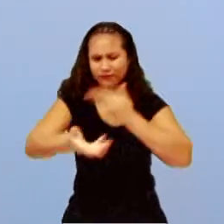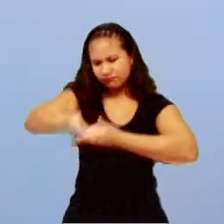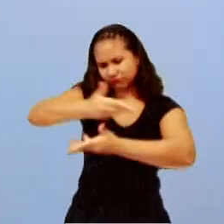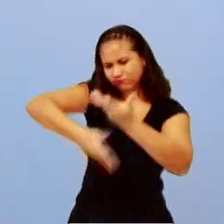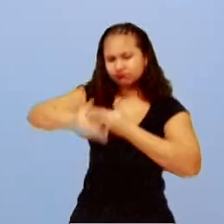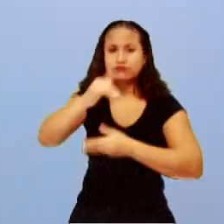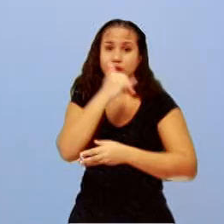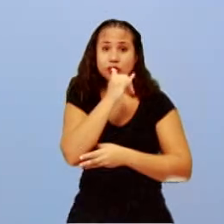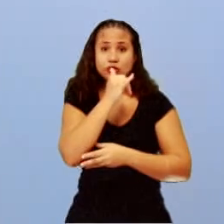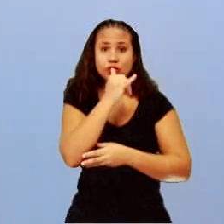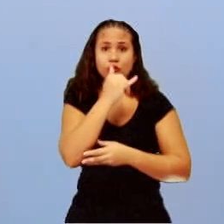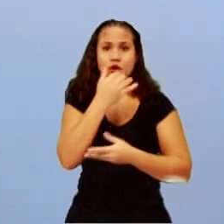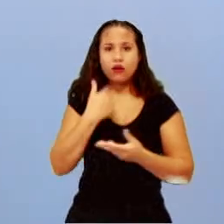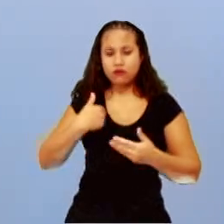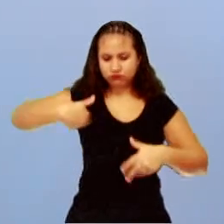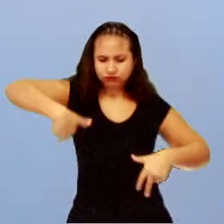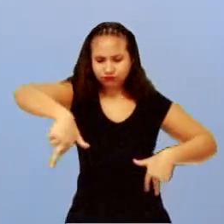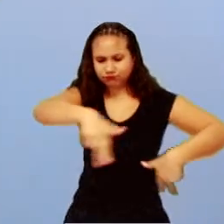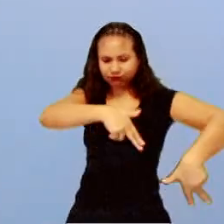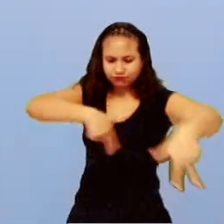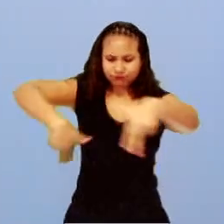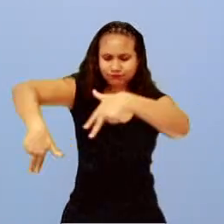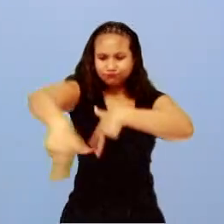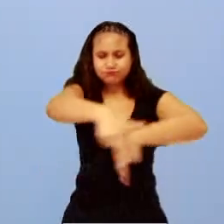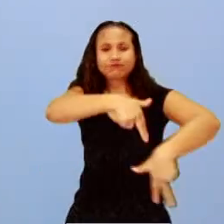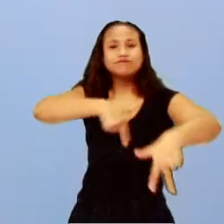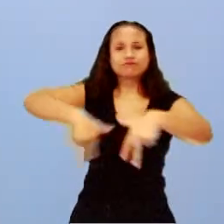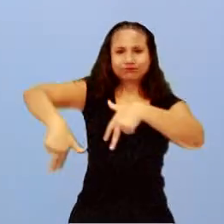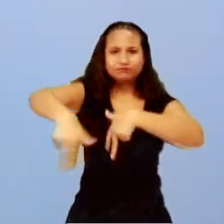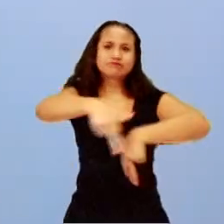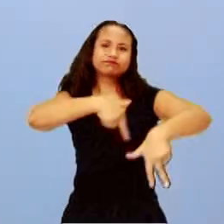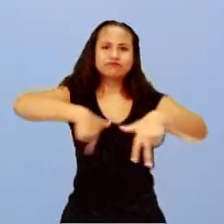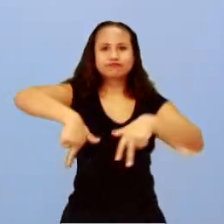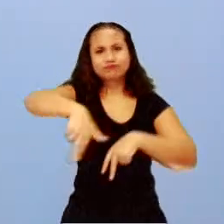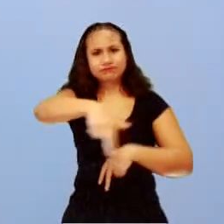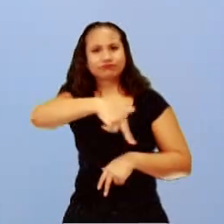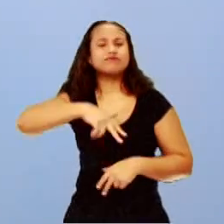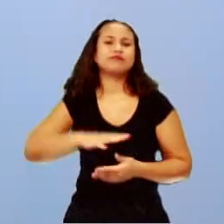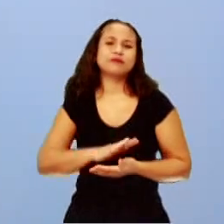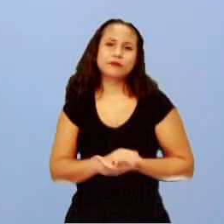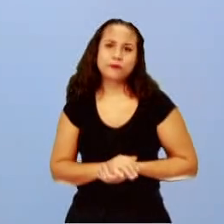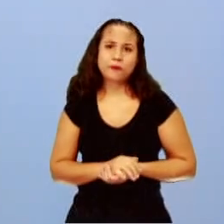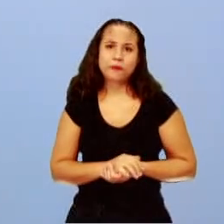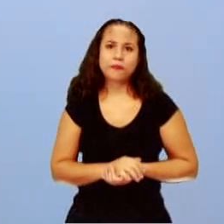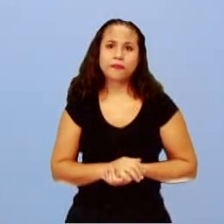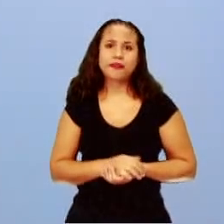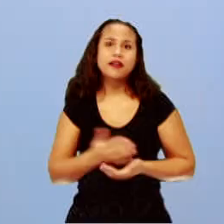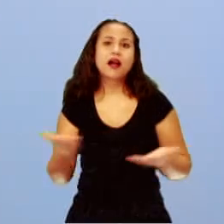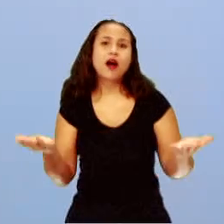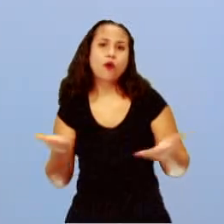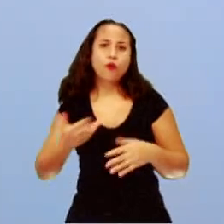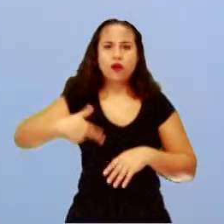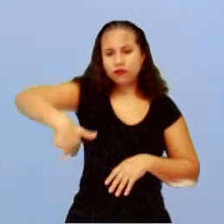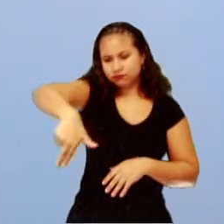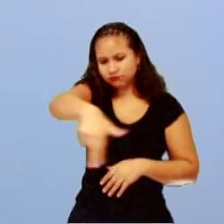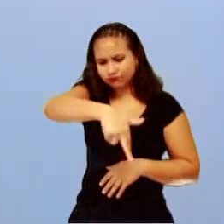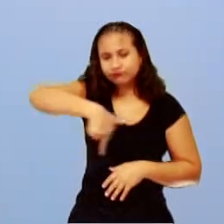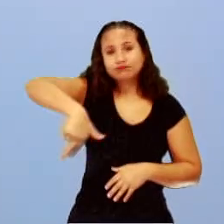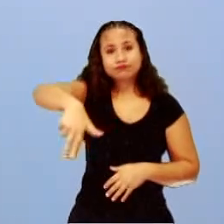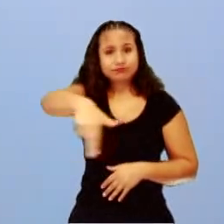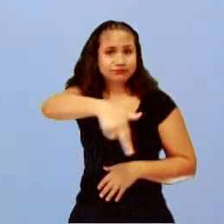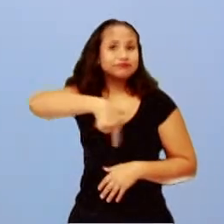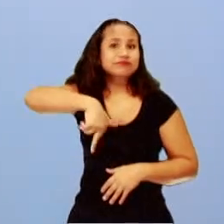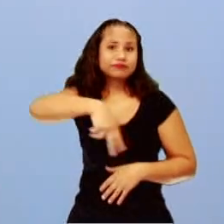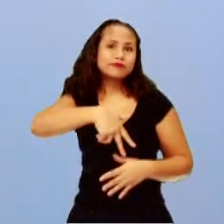energia? Eu estou me movimentando, não é? E eu estou aqui, ó, essa ação de movimento, eu